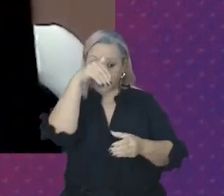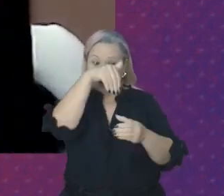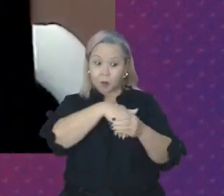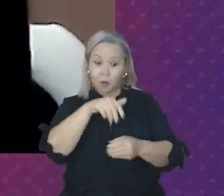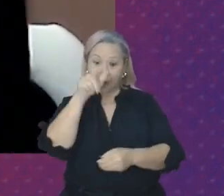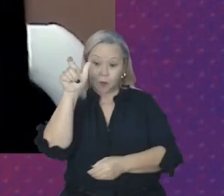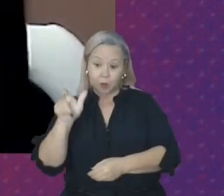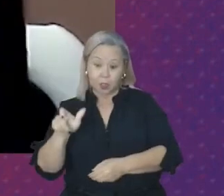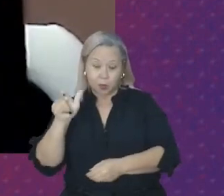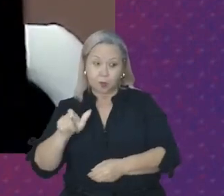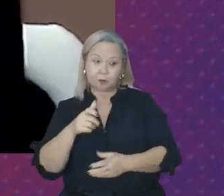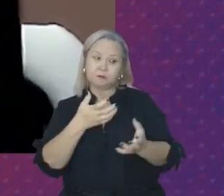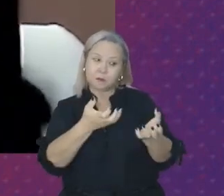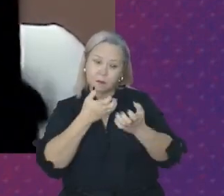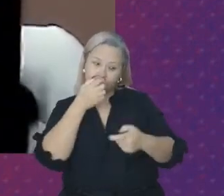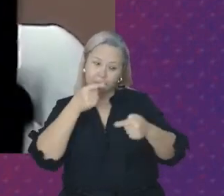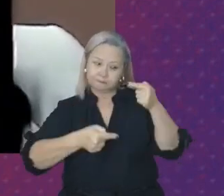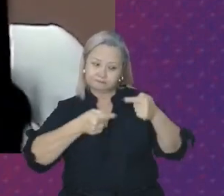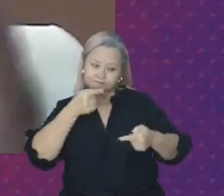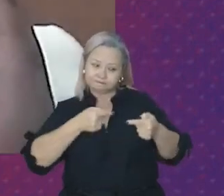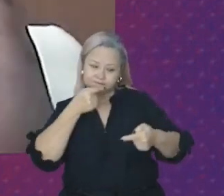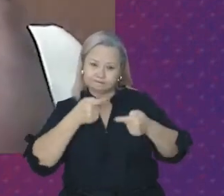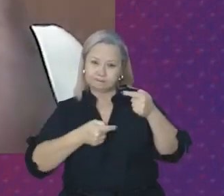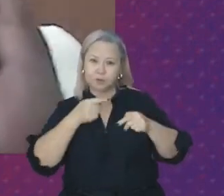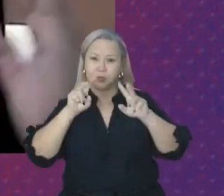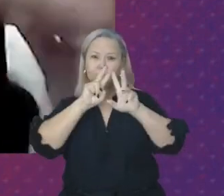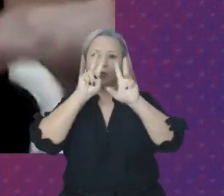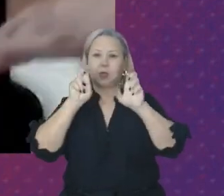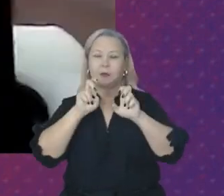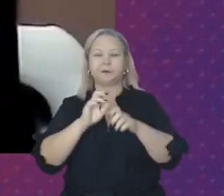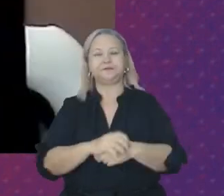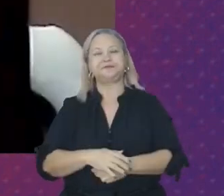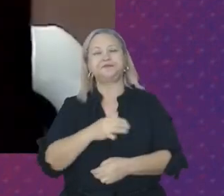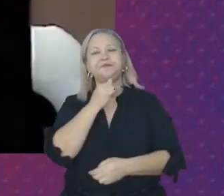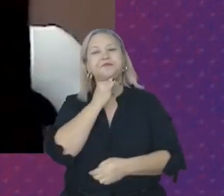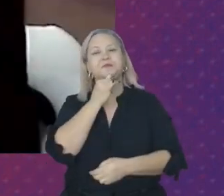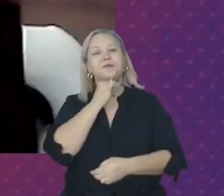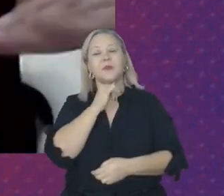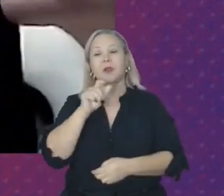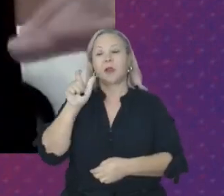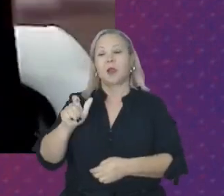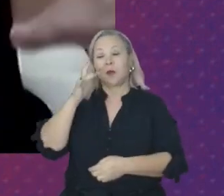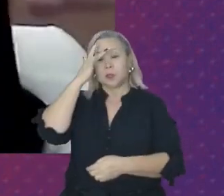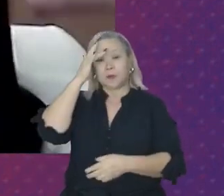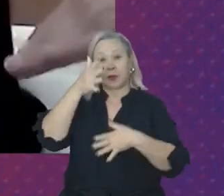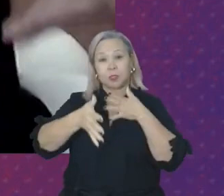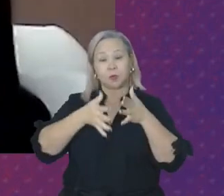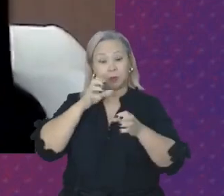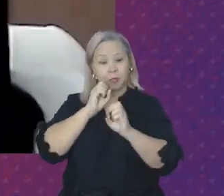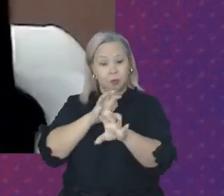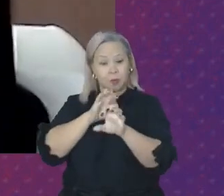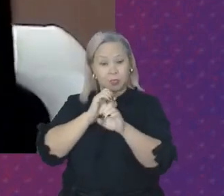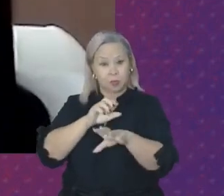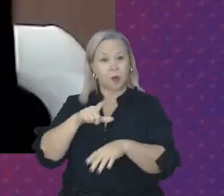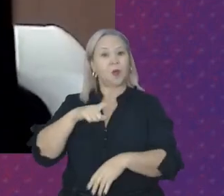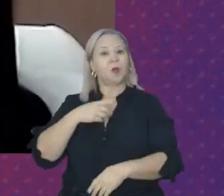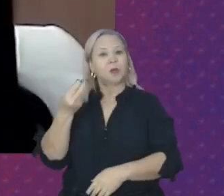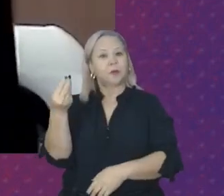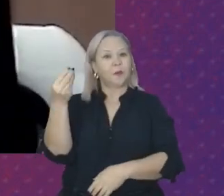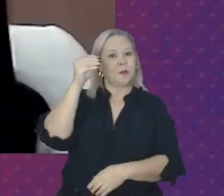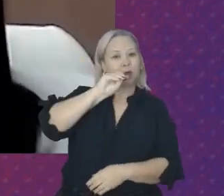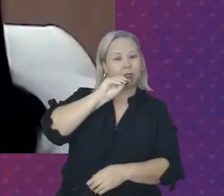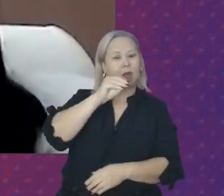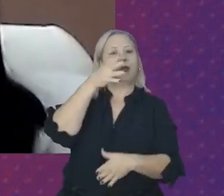querer discutir aquele tema também. Porque, veja bem, se alguém fala sobre educação e teve uma postagem falando de educação que se